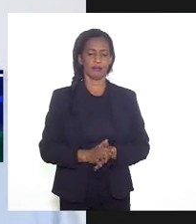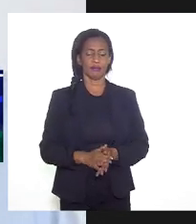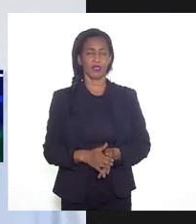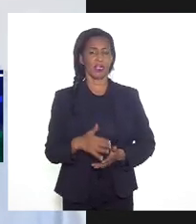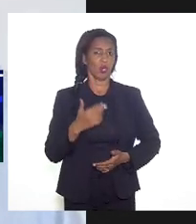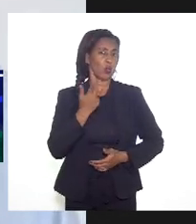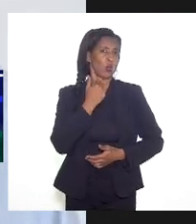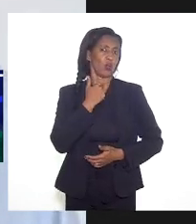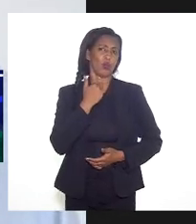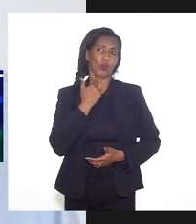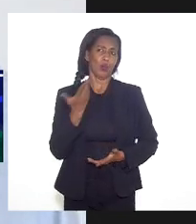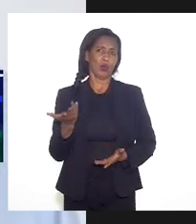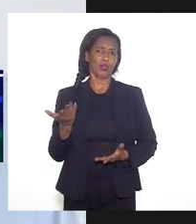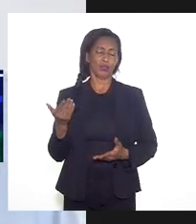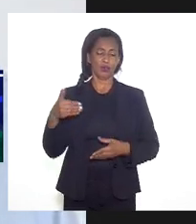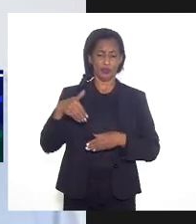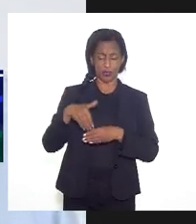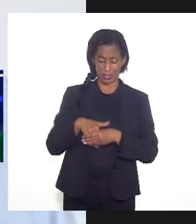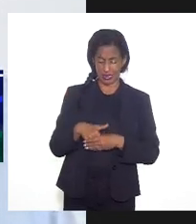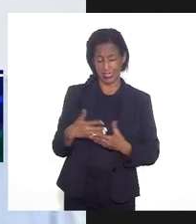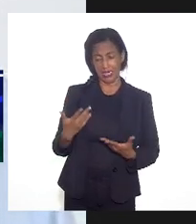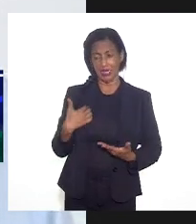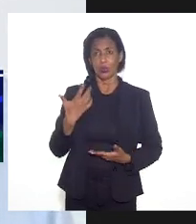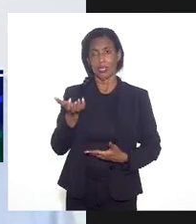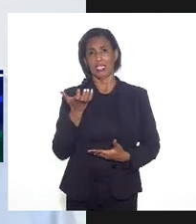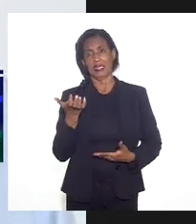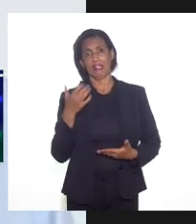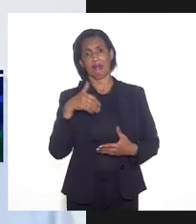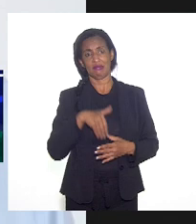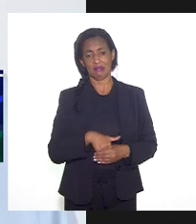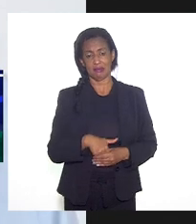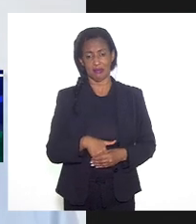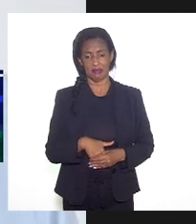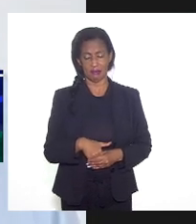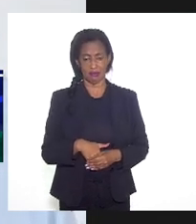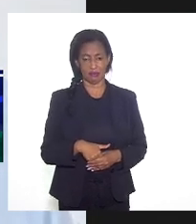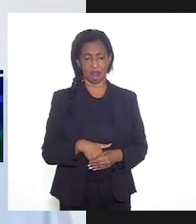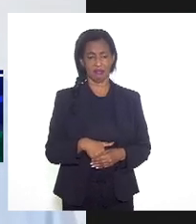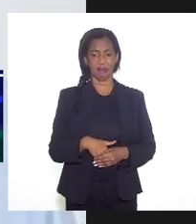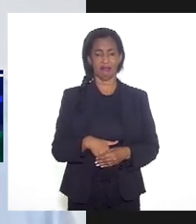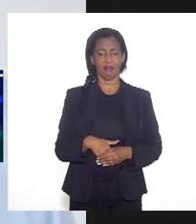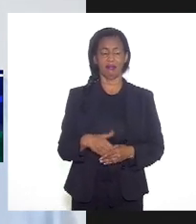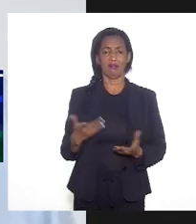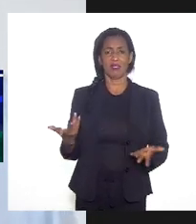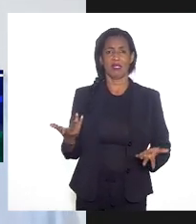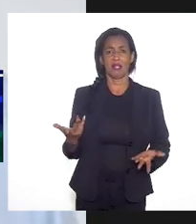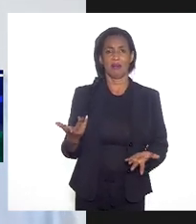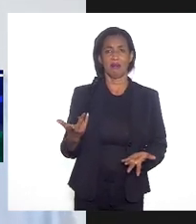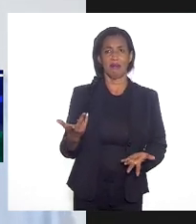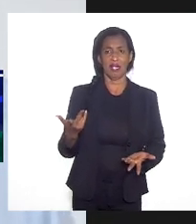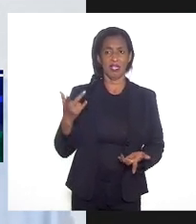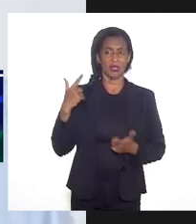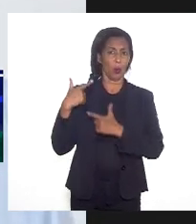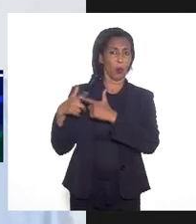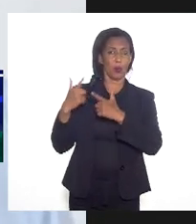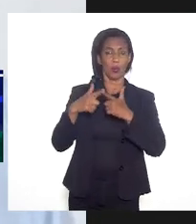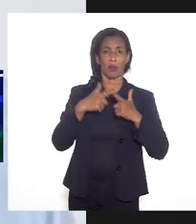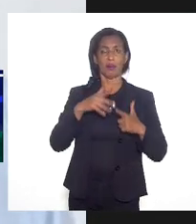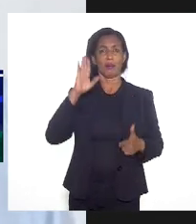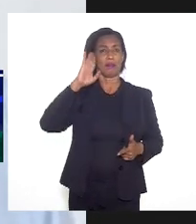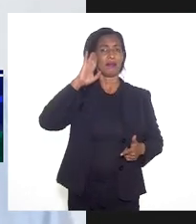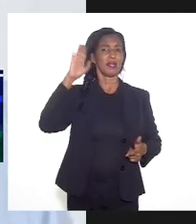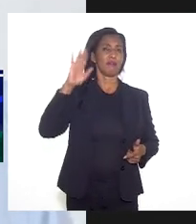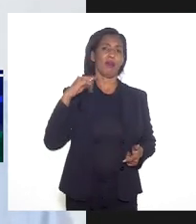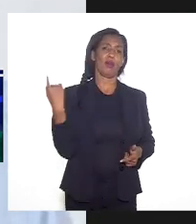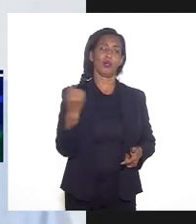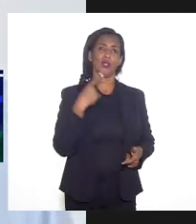não posso votar isso. Gostaria de votar, mas eu acho que teria que dar ênfase ao problema principal que nós temos. Claro que